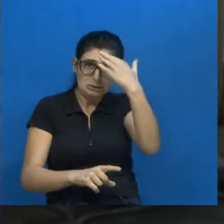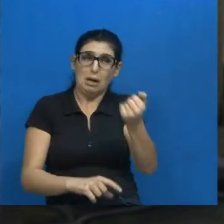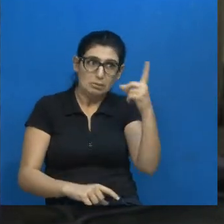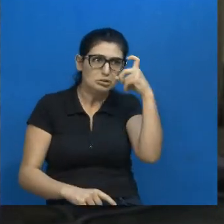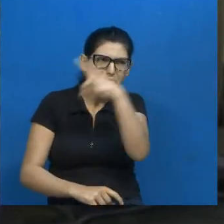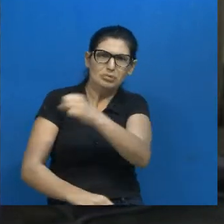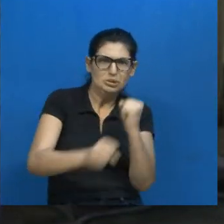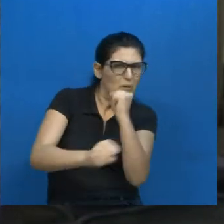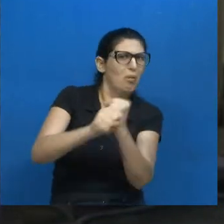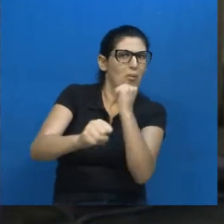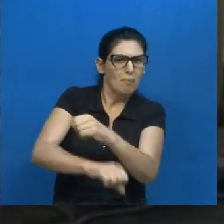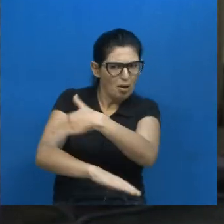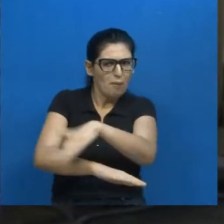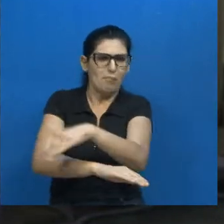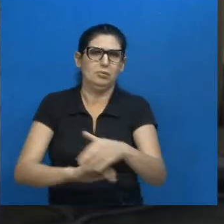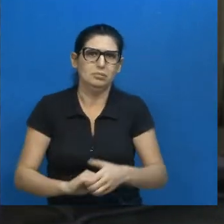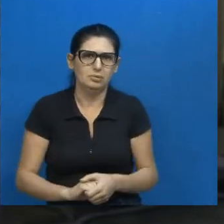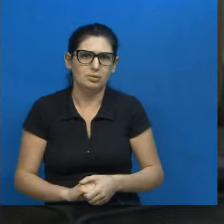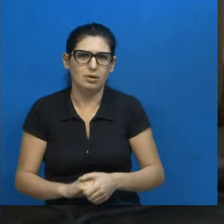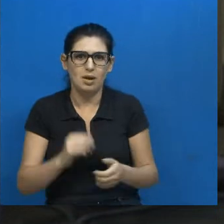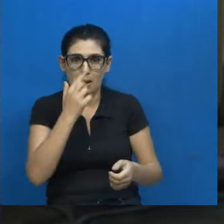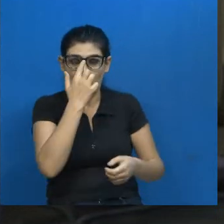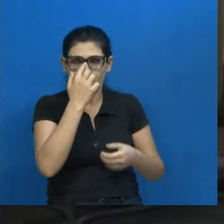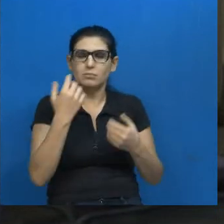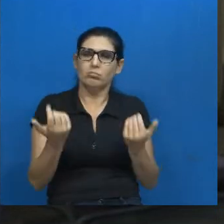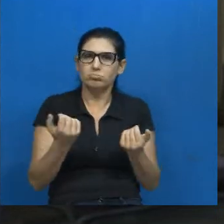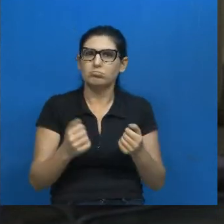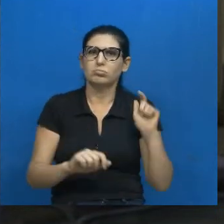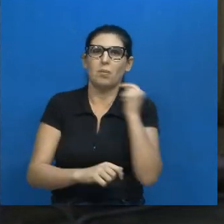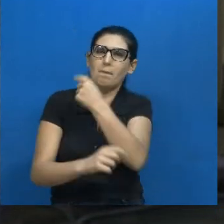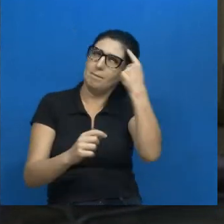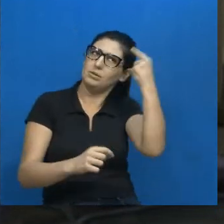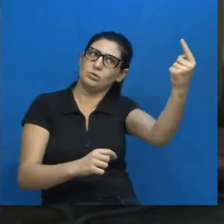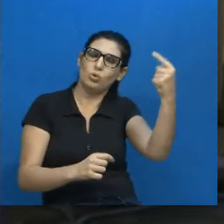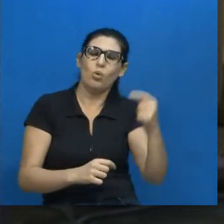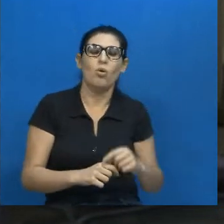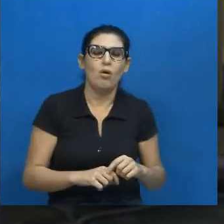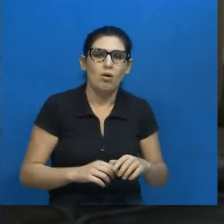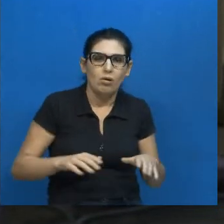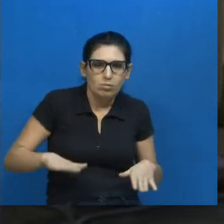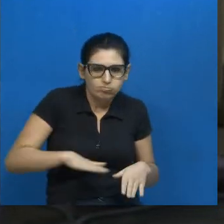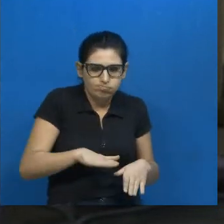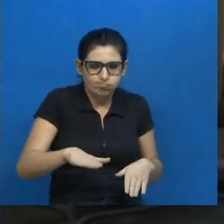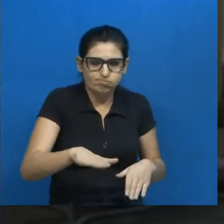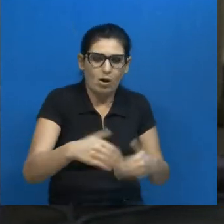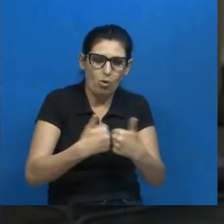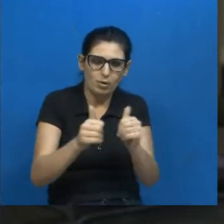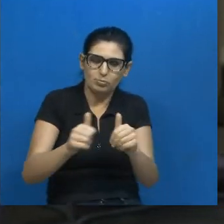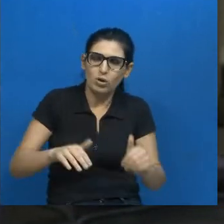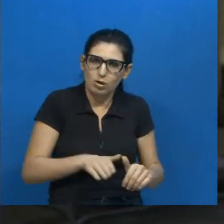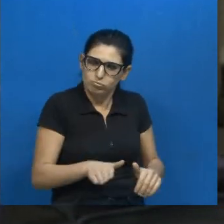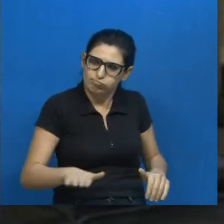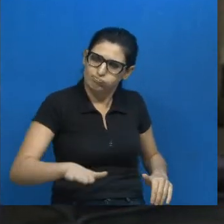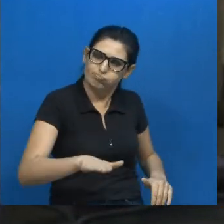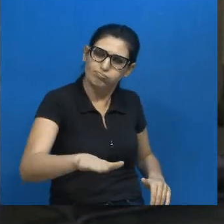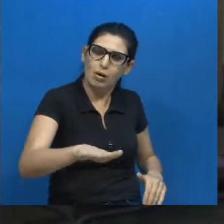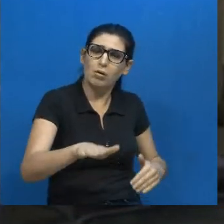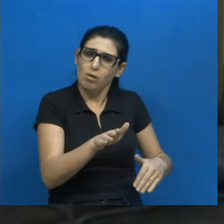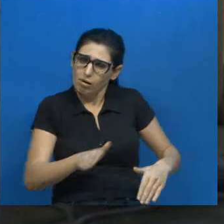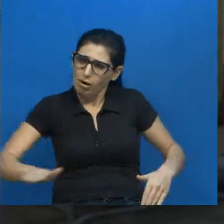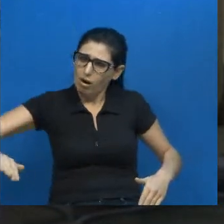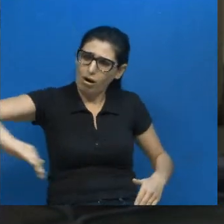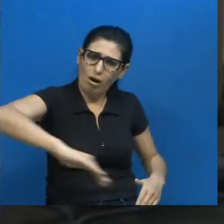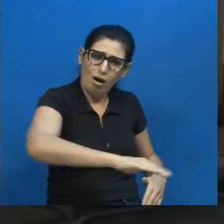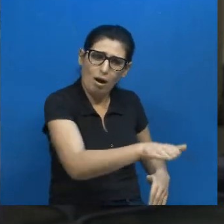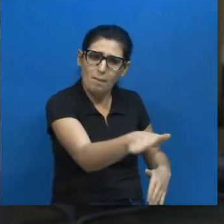o quê? Pegou-se as linhas que poderia ser analisado, que poderia ser feito toda essa questão operacional e se implantou. Fez